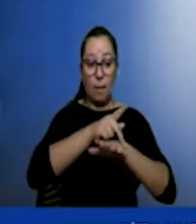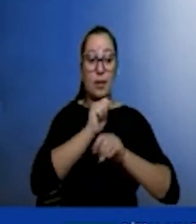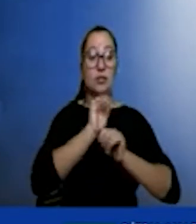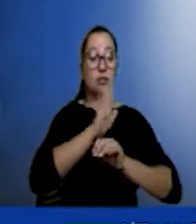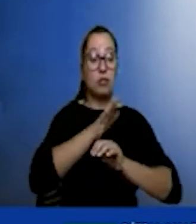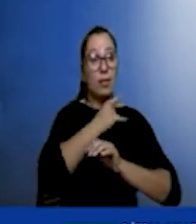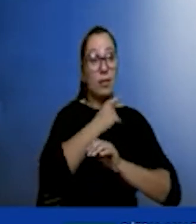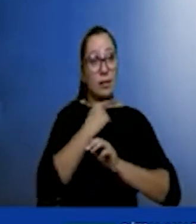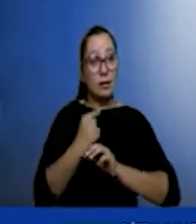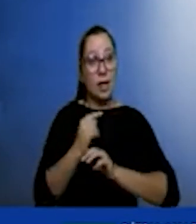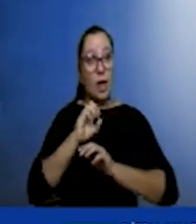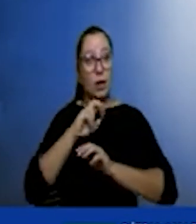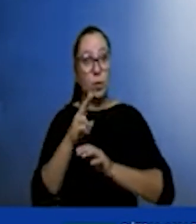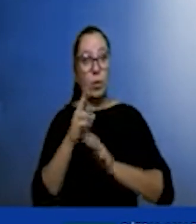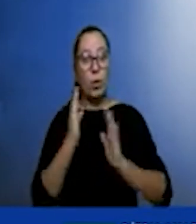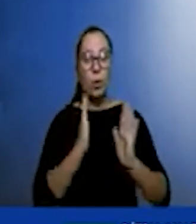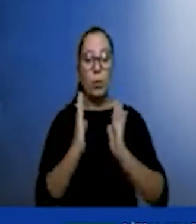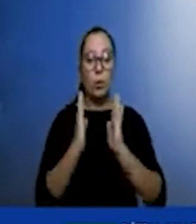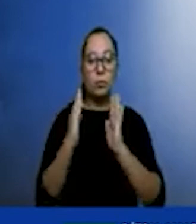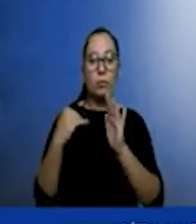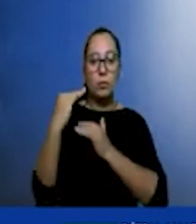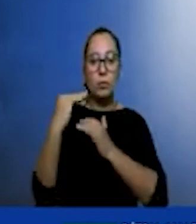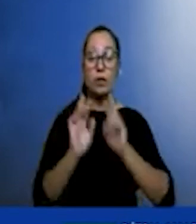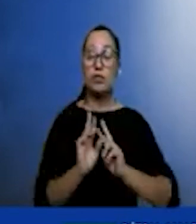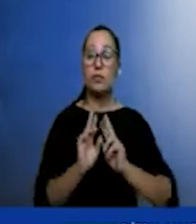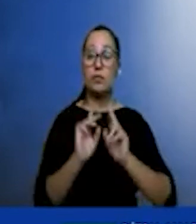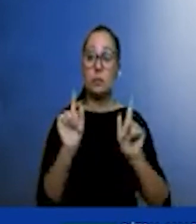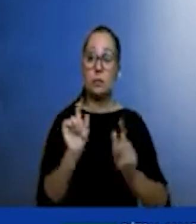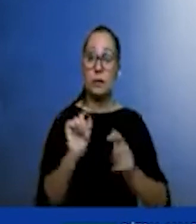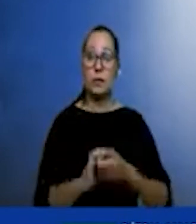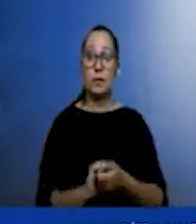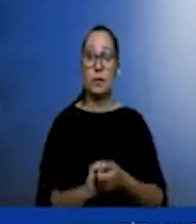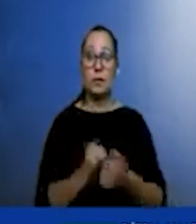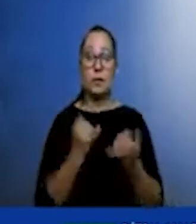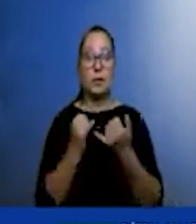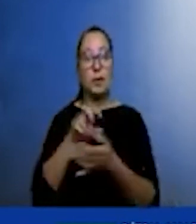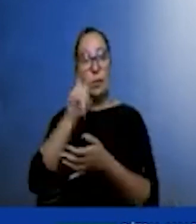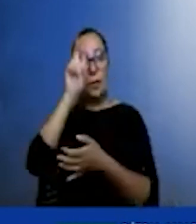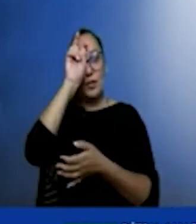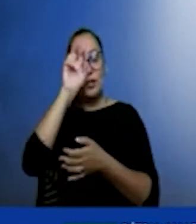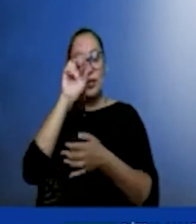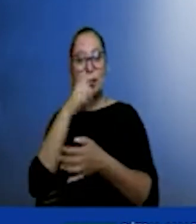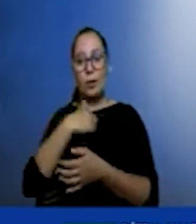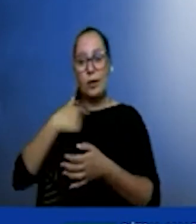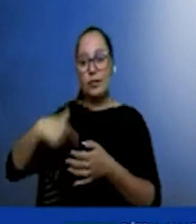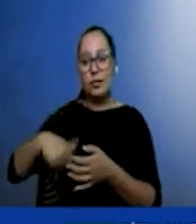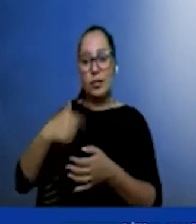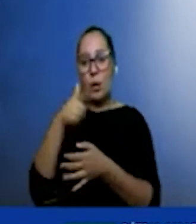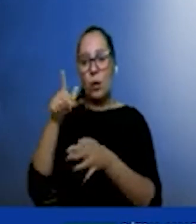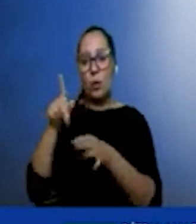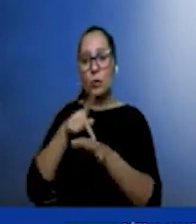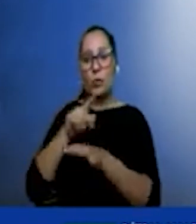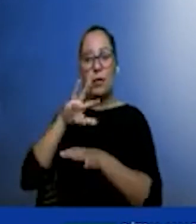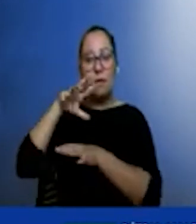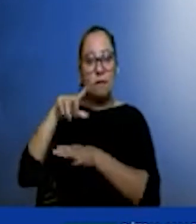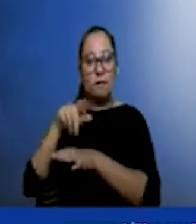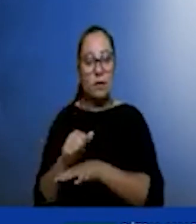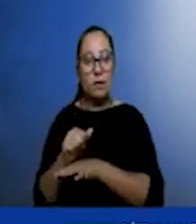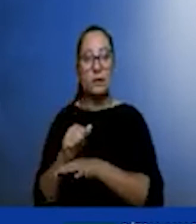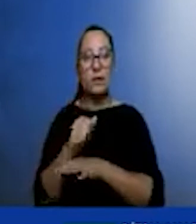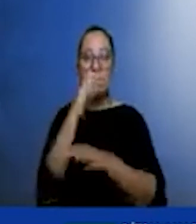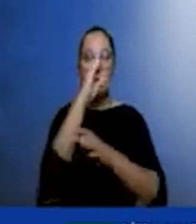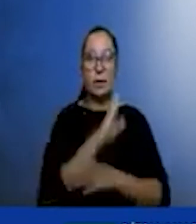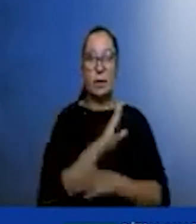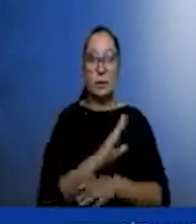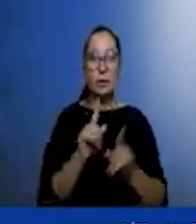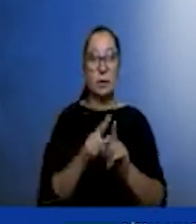têm estágios de desenvolvimento diferentes, como o Egito, como a China, como os outros países africanos, como o Brasil, para que a gente